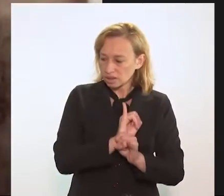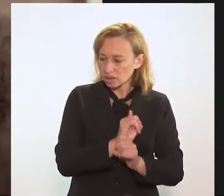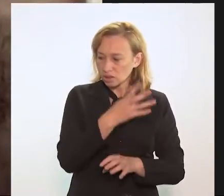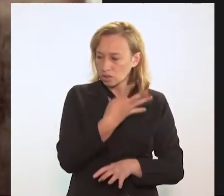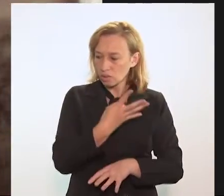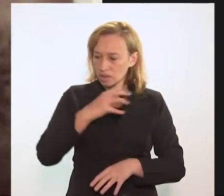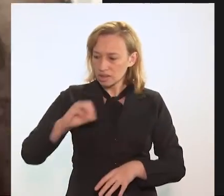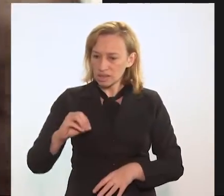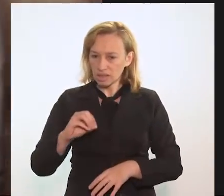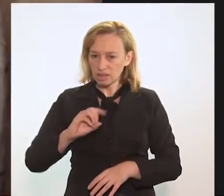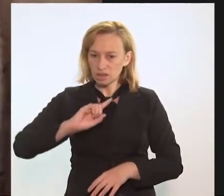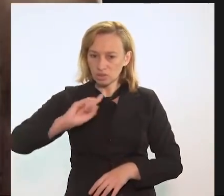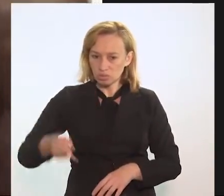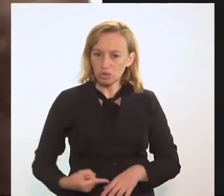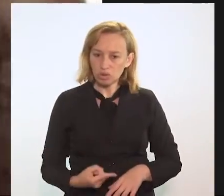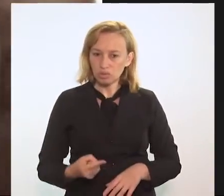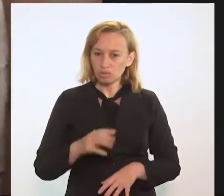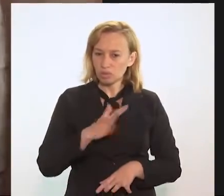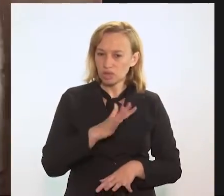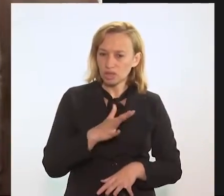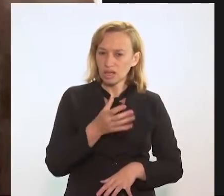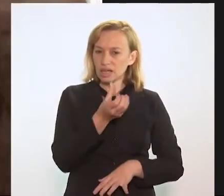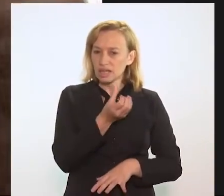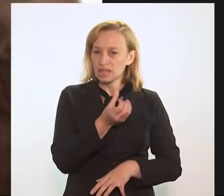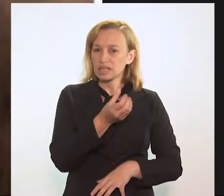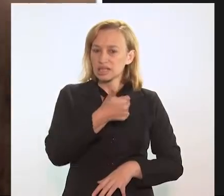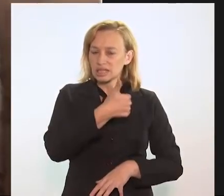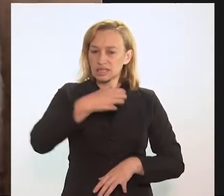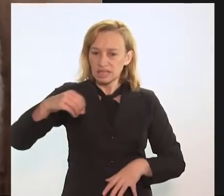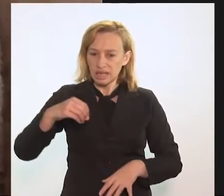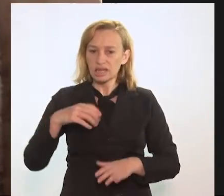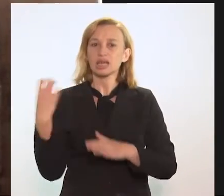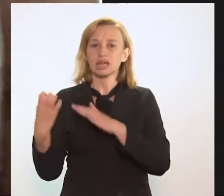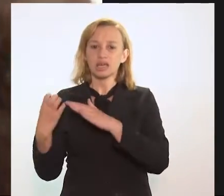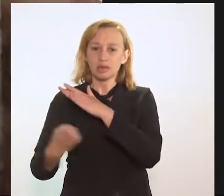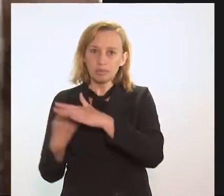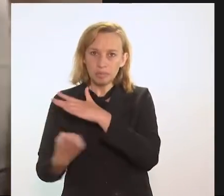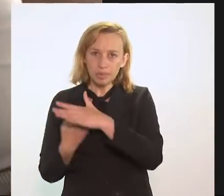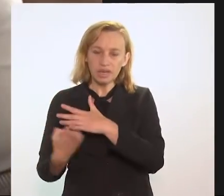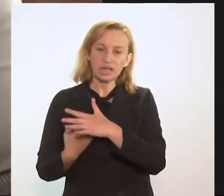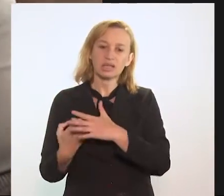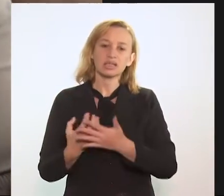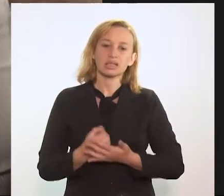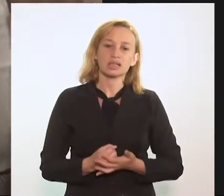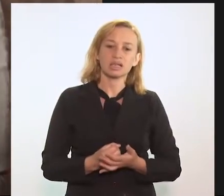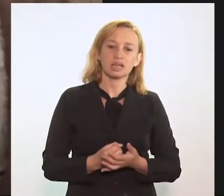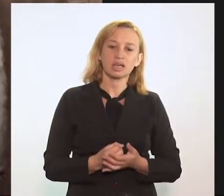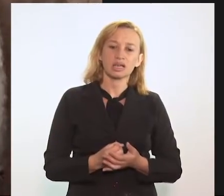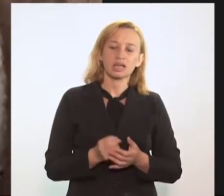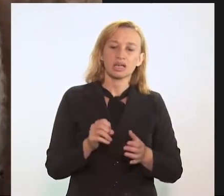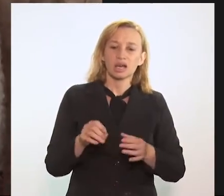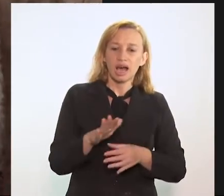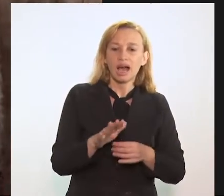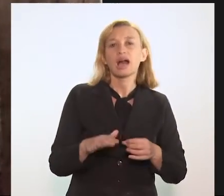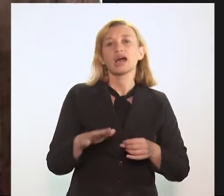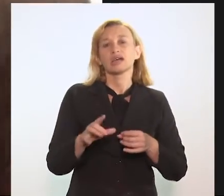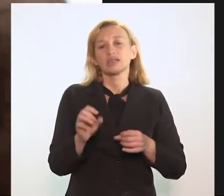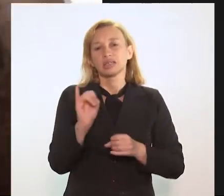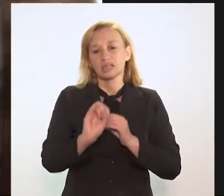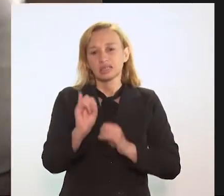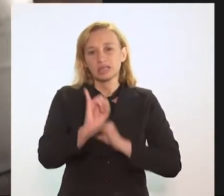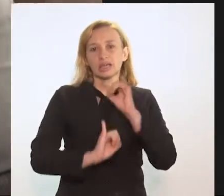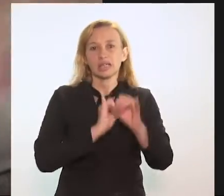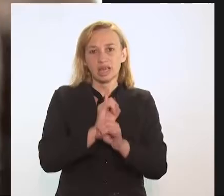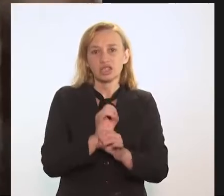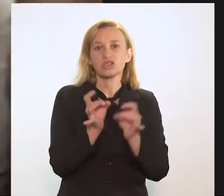quase 400 mil empresas, a gente tem ali em torno de 100 mil empresas aderindo às redes,